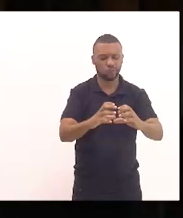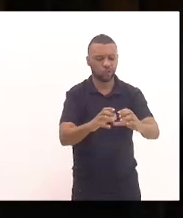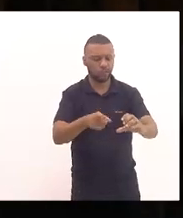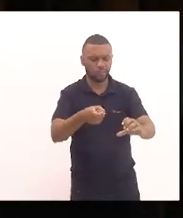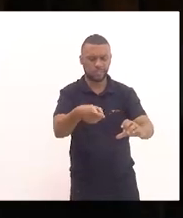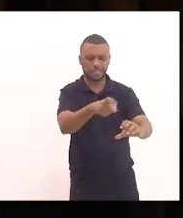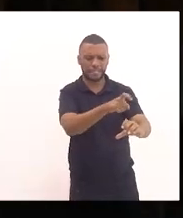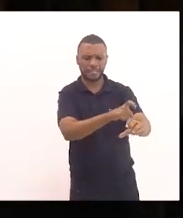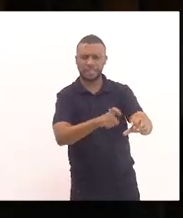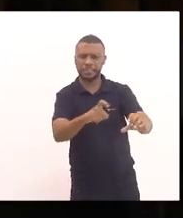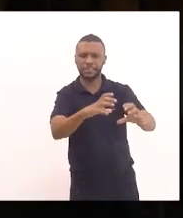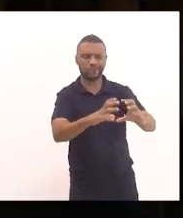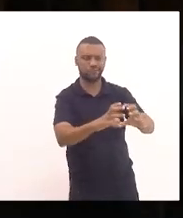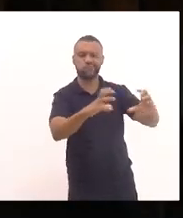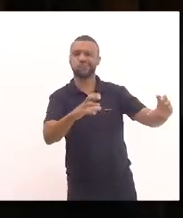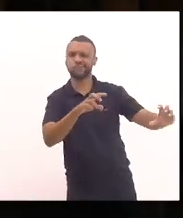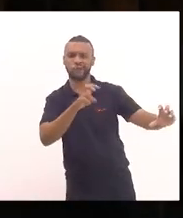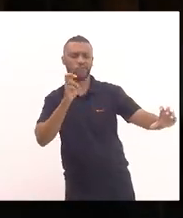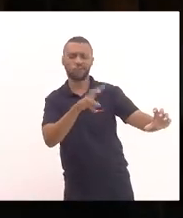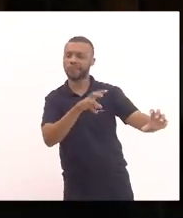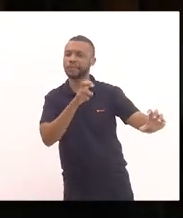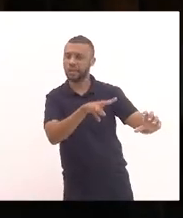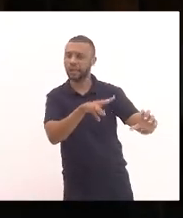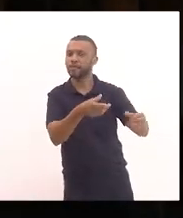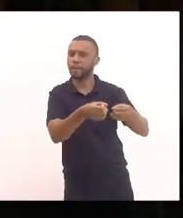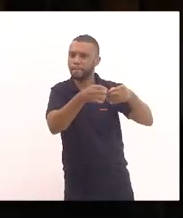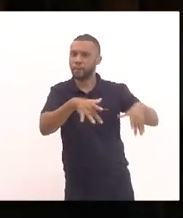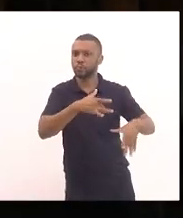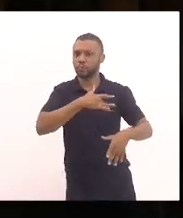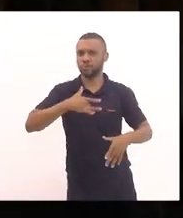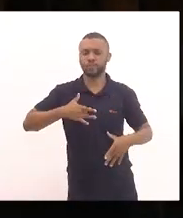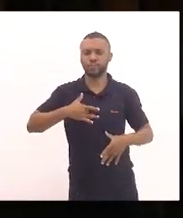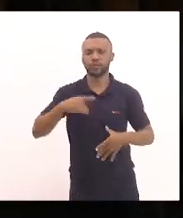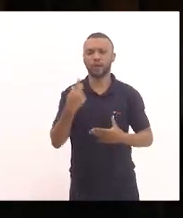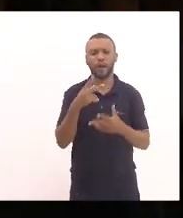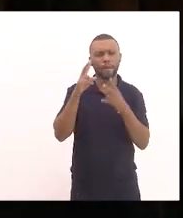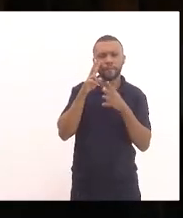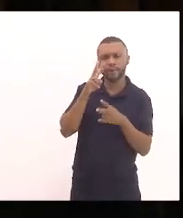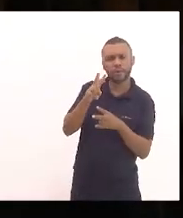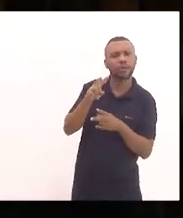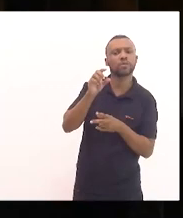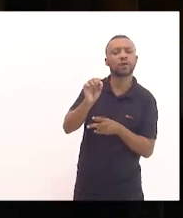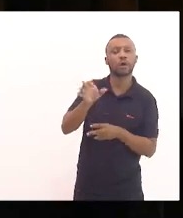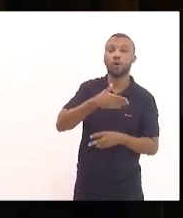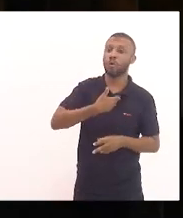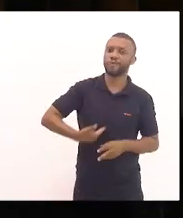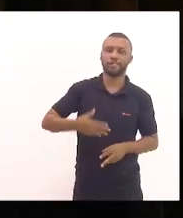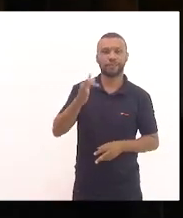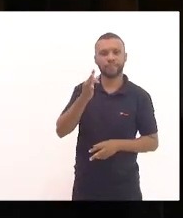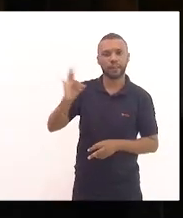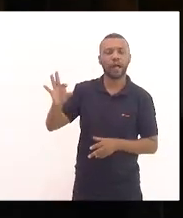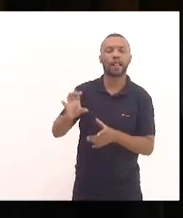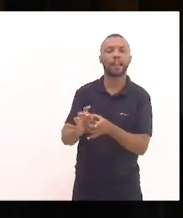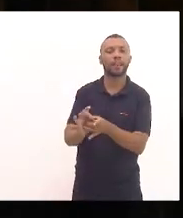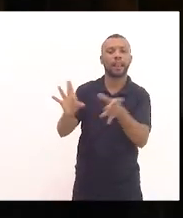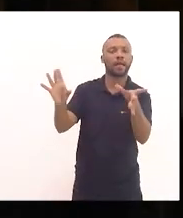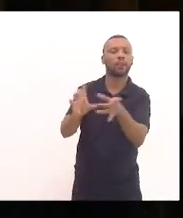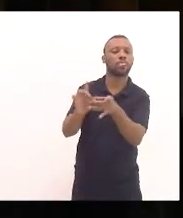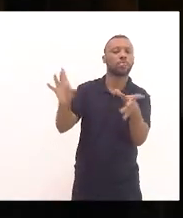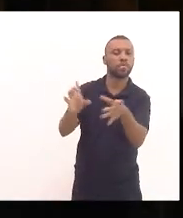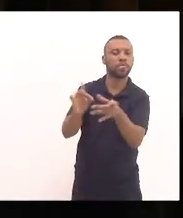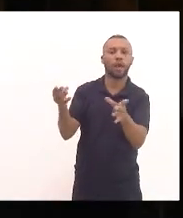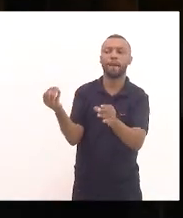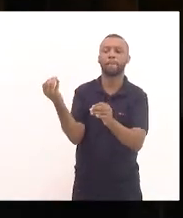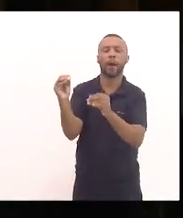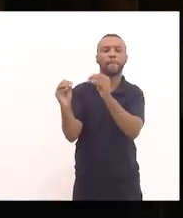de veneno que se coloca, e a gente viu o governo federal liberando muitos venenos para serem